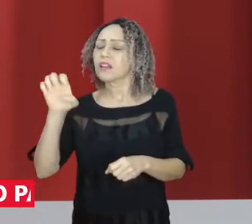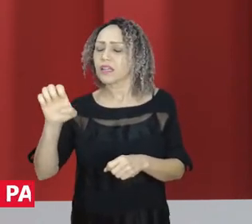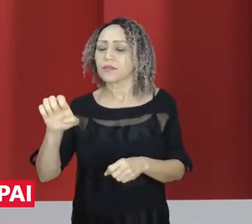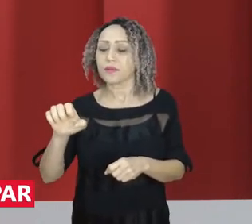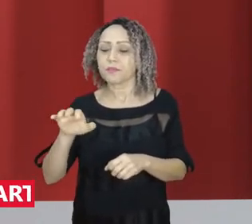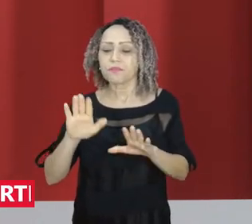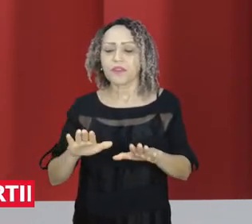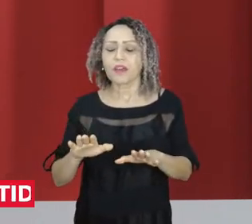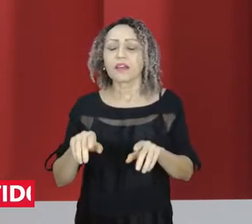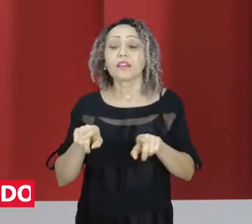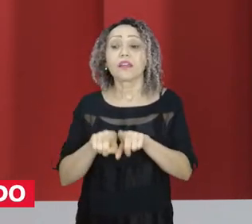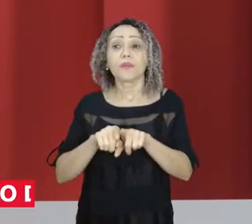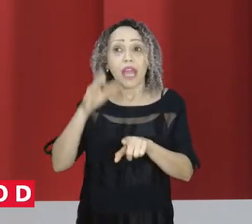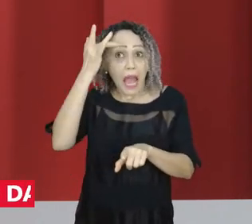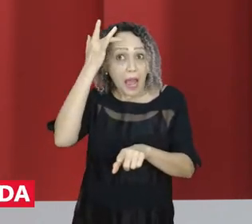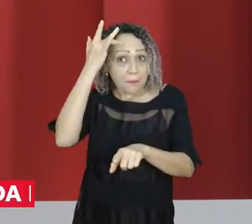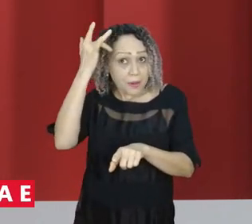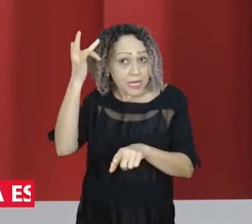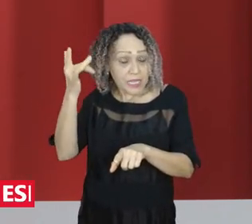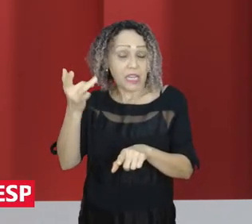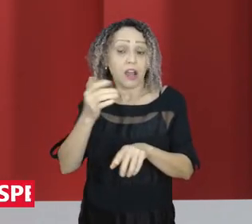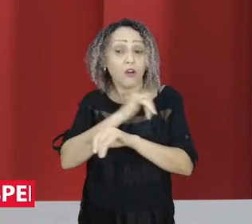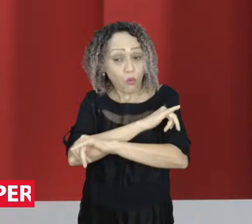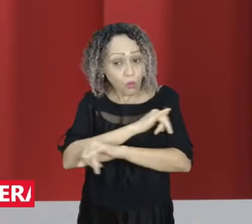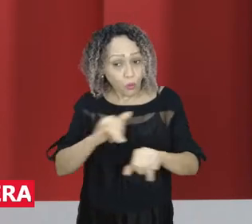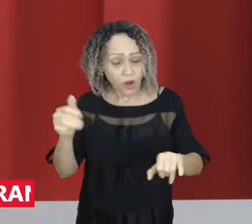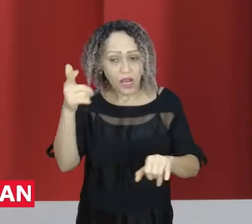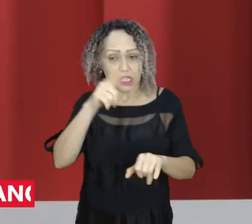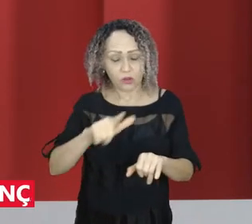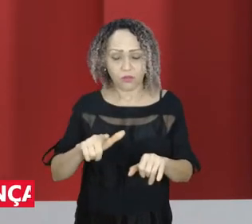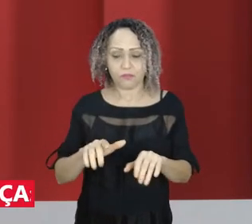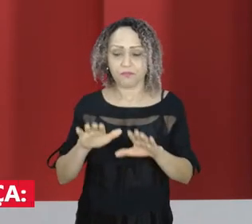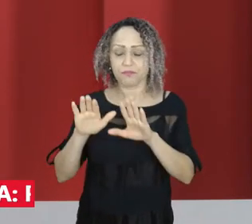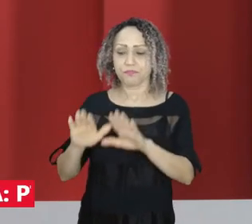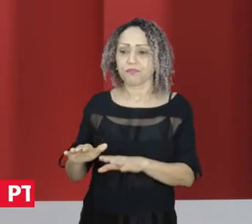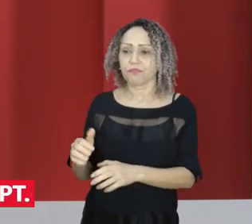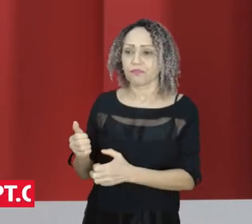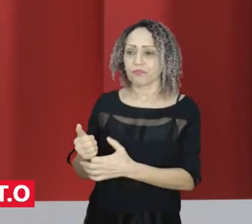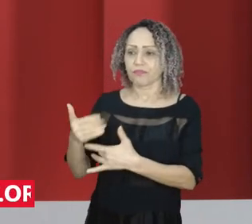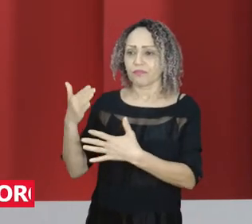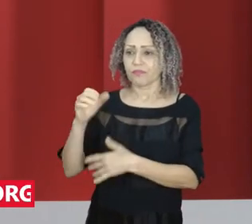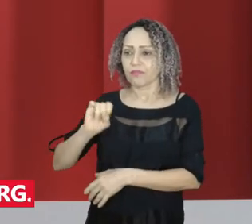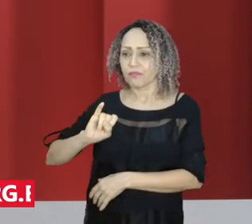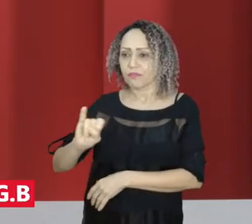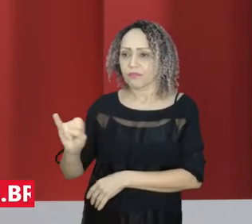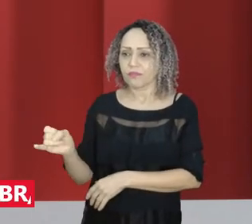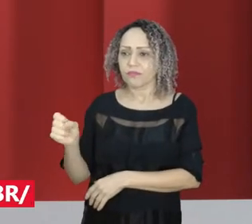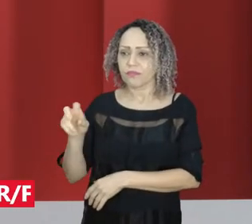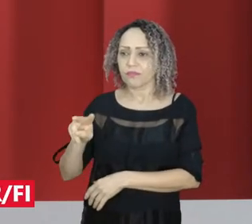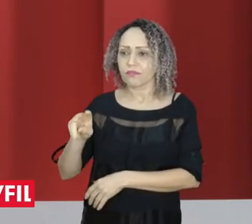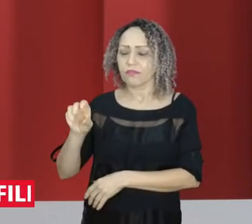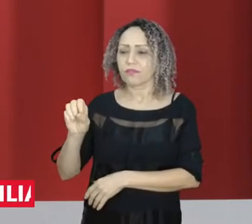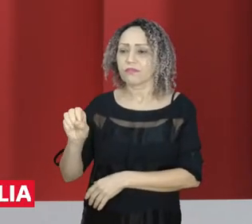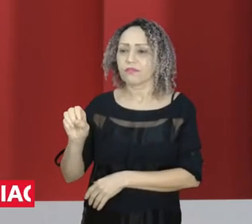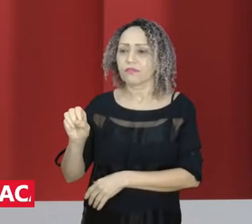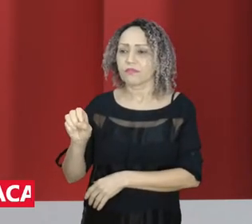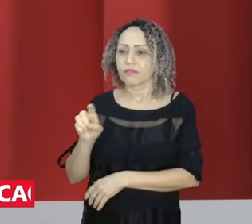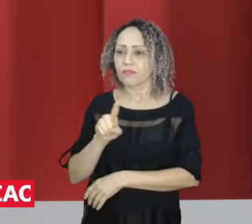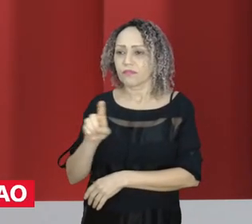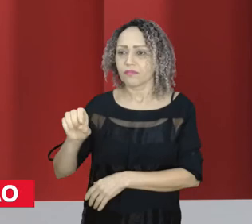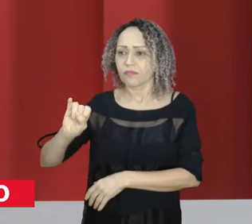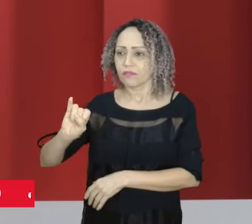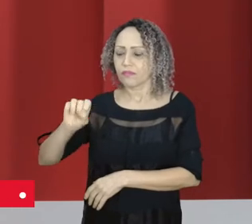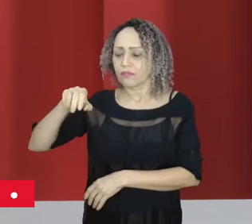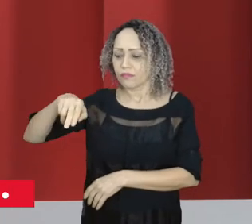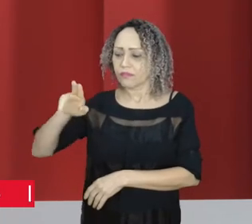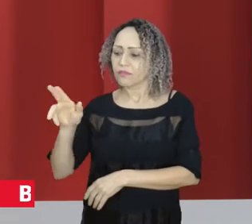que eu vou falar amanhã de novo. A Jovizinha, aqui ela esclarecendo, panfletagem e adesivaço de